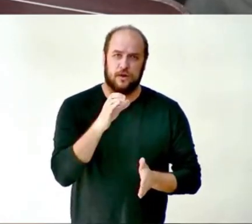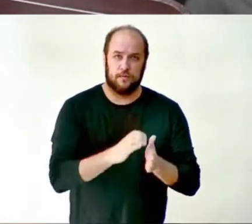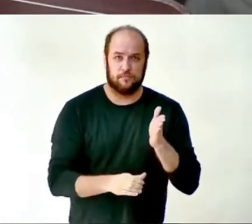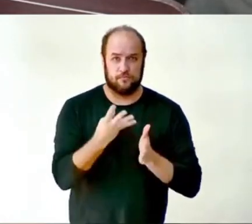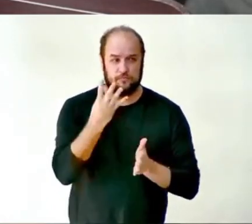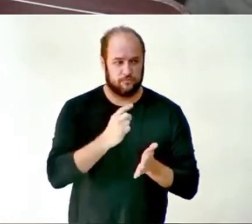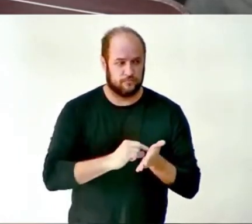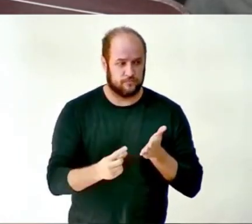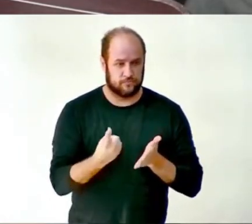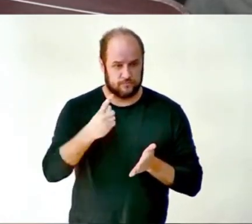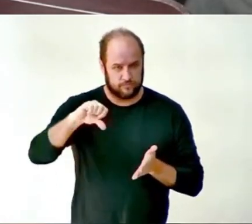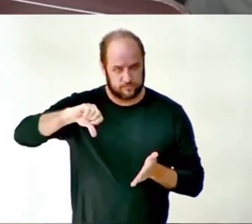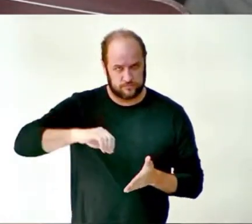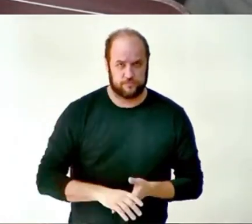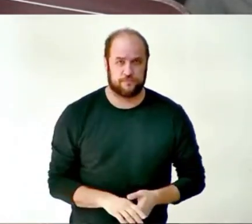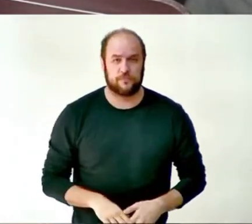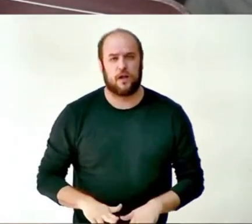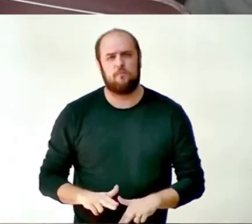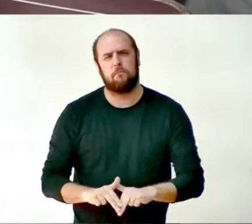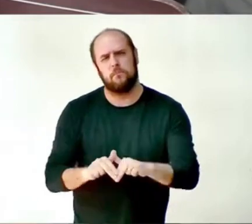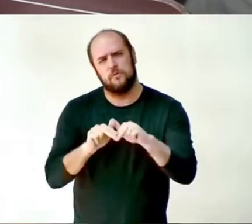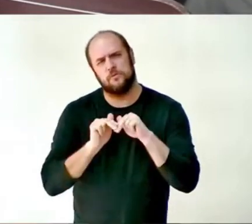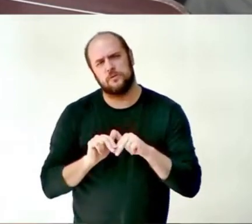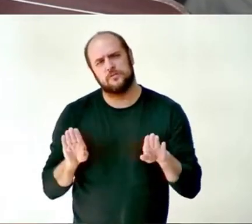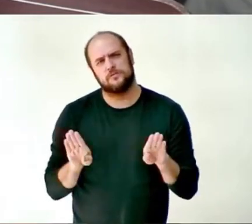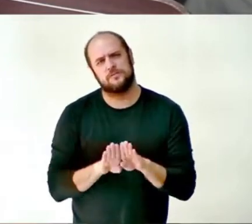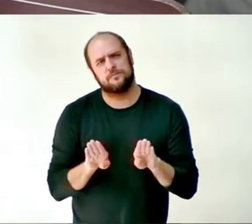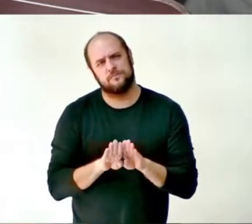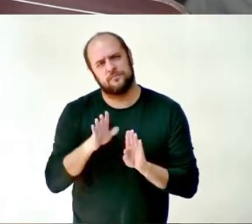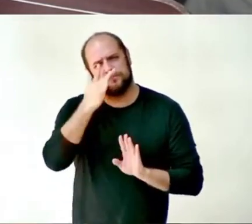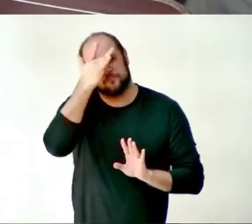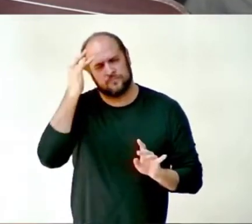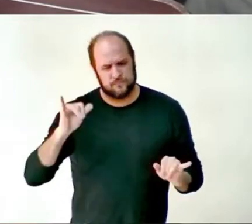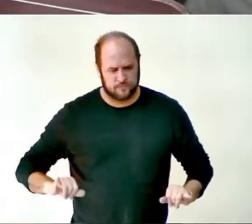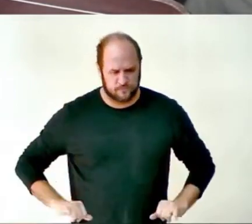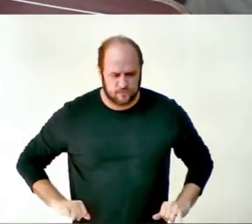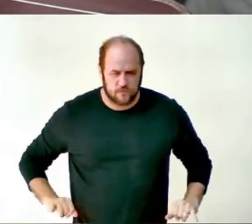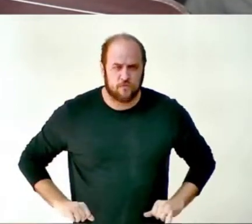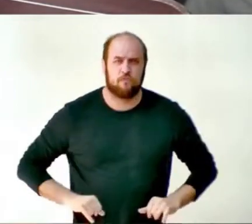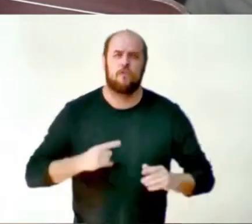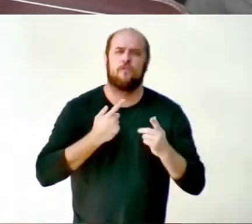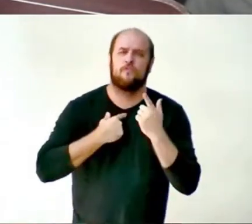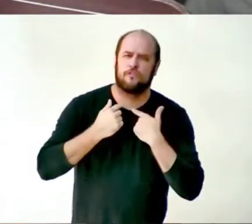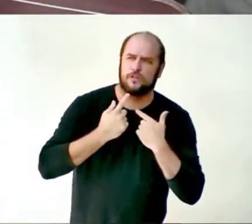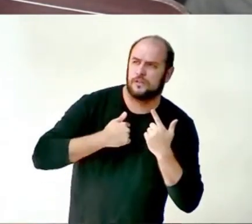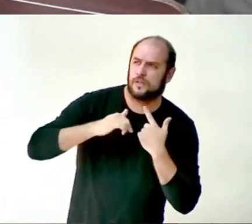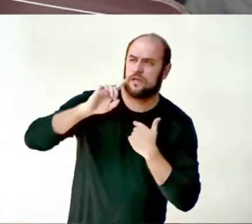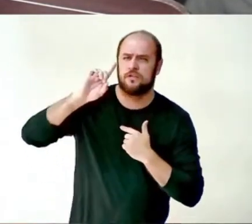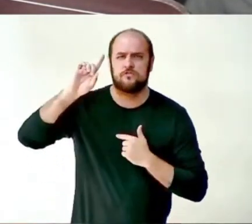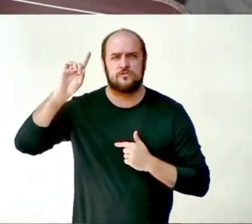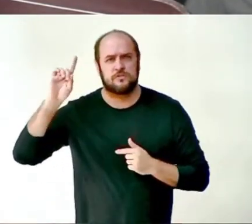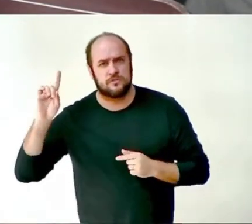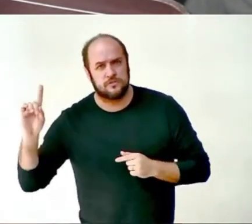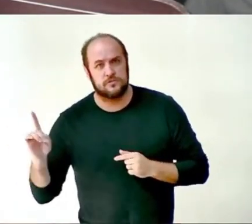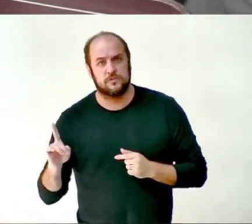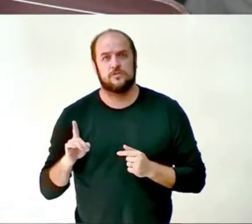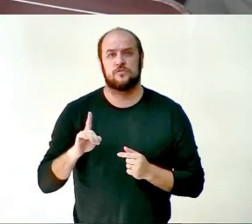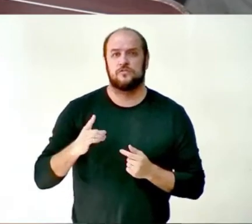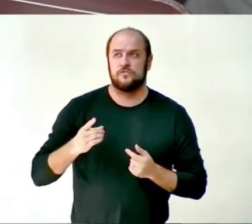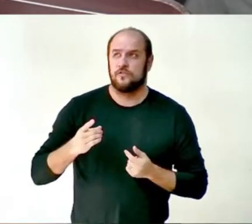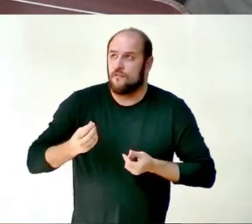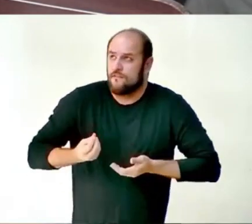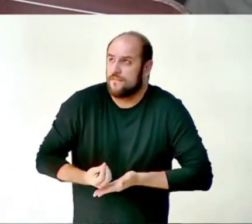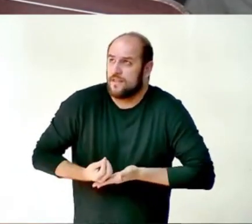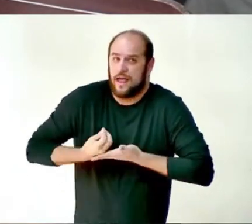19. Por isso, também os que sofrem segundo a vontade de Deus, encomendem a sua alma ao fiel Criador,